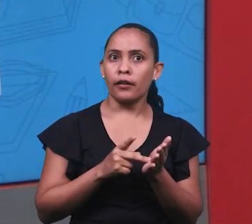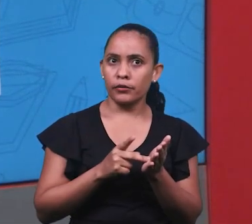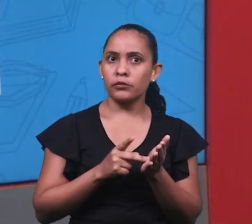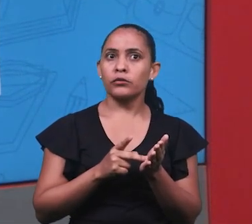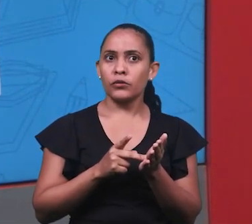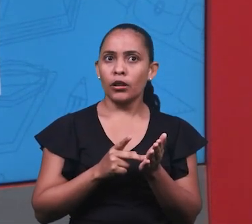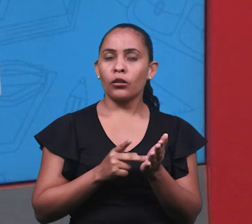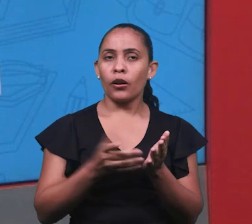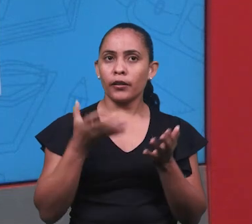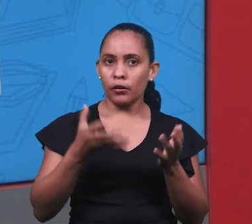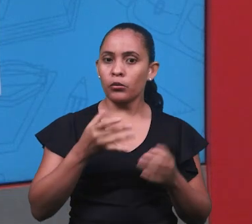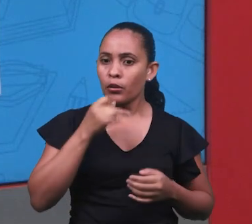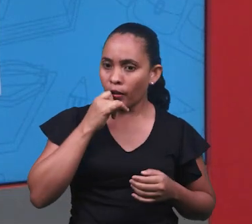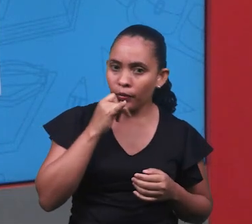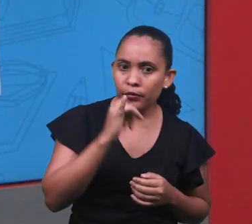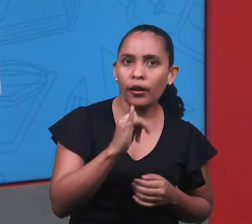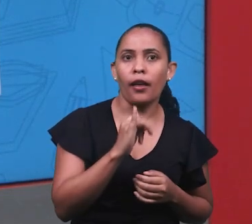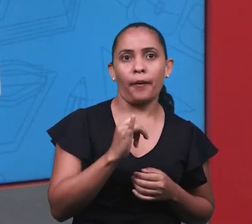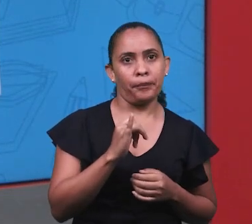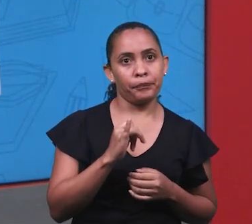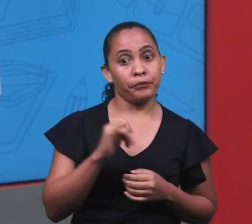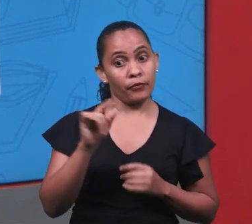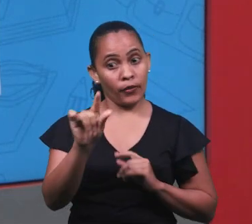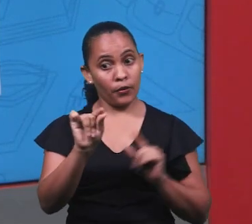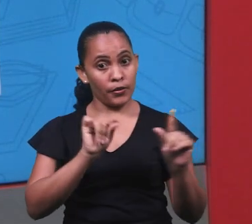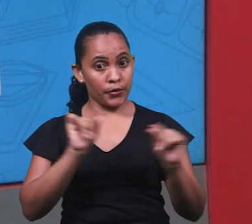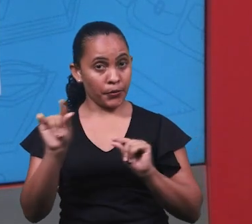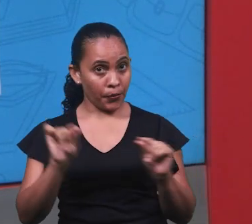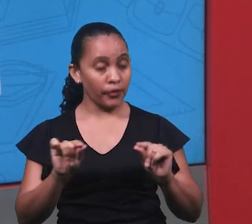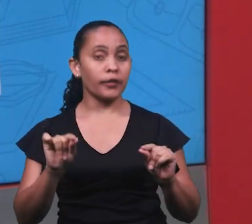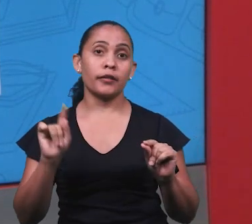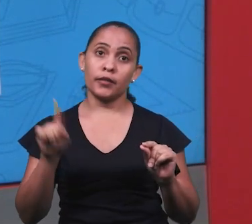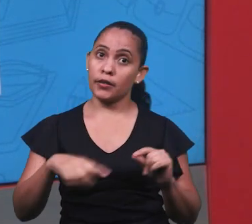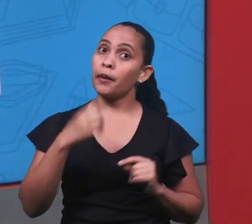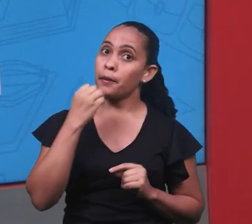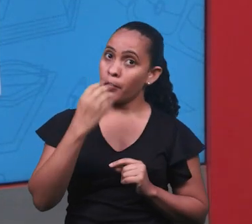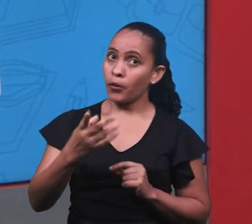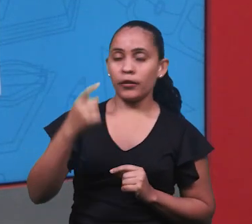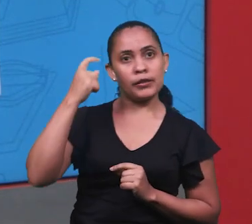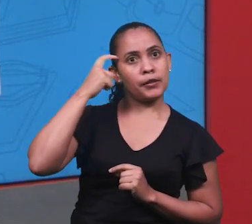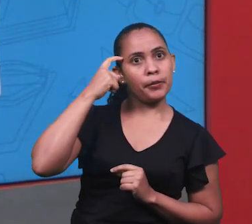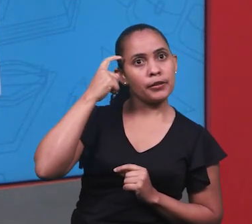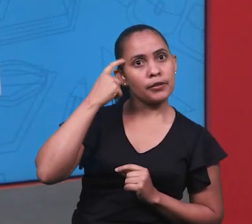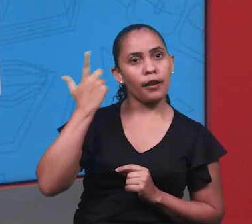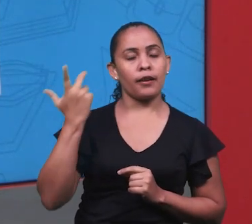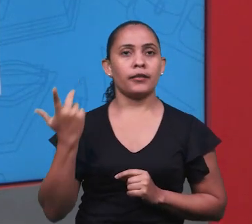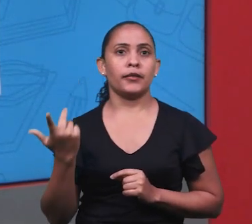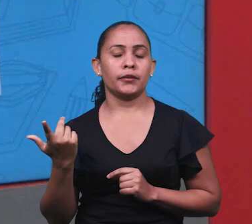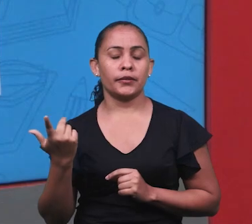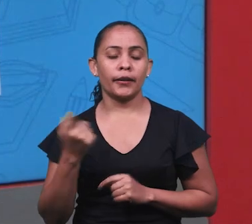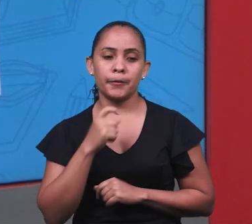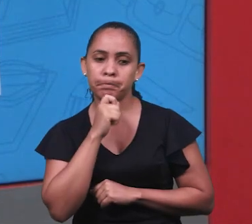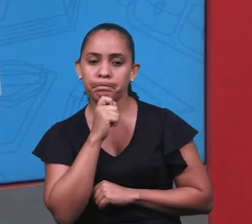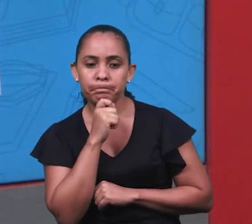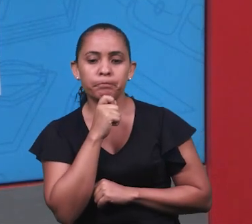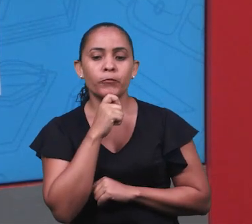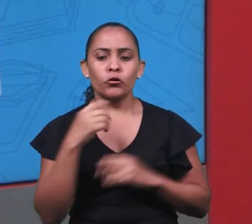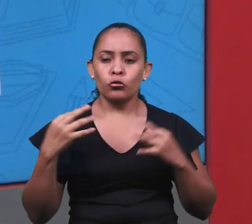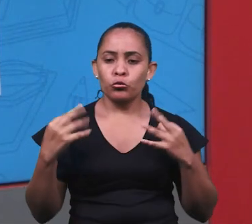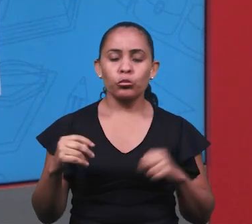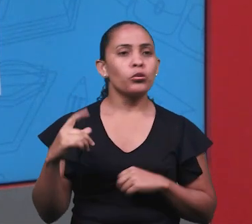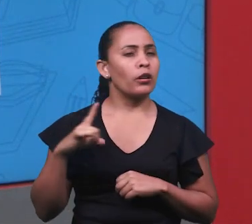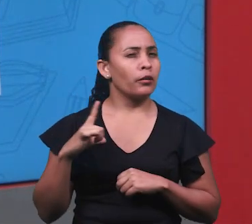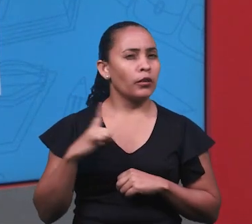coerência com aquilo que eu quero defender. Então, a escolha, ela tem que ser muito bem feita, tem que ser pensada, né? Diante de todos os repertórios que eu